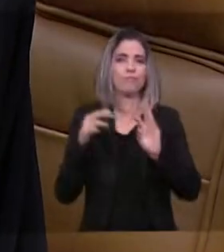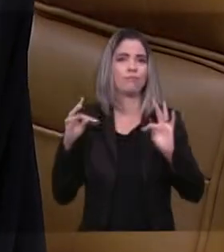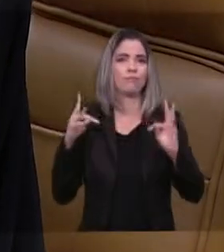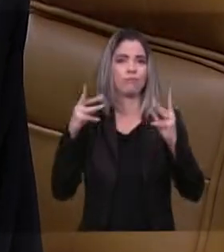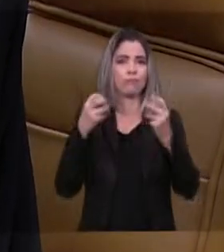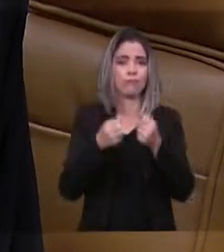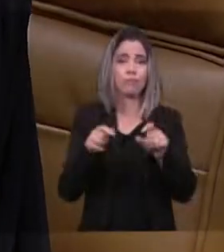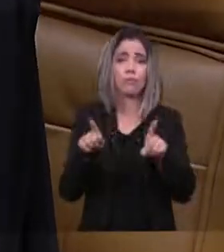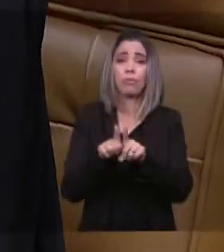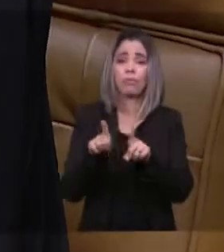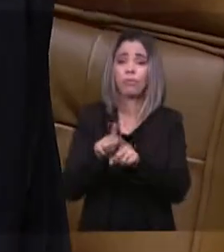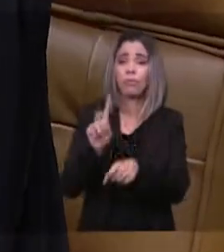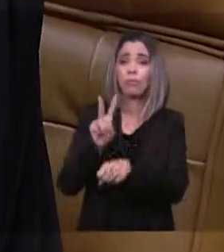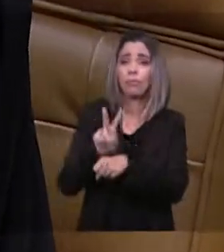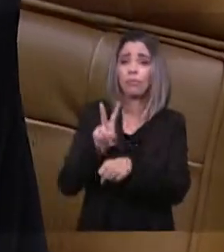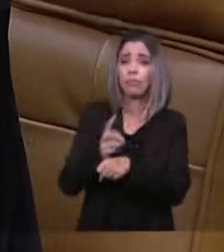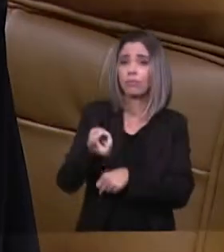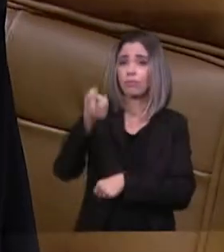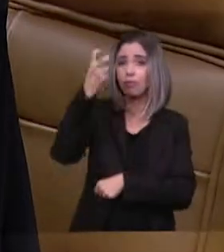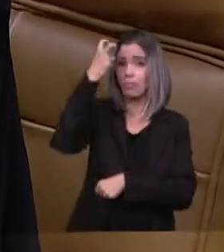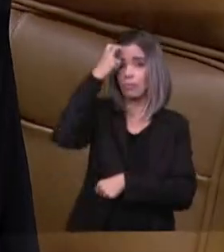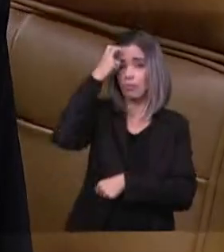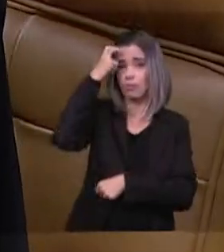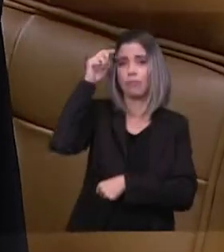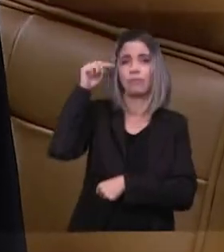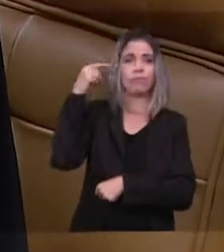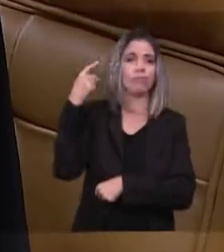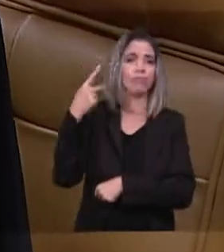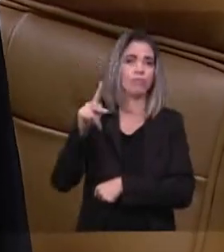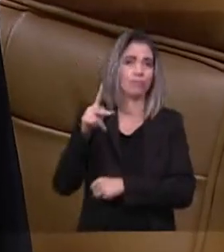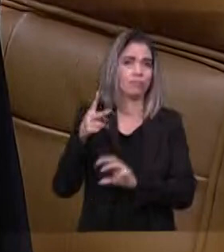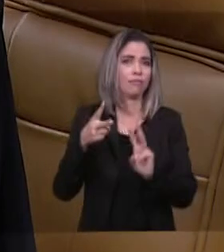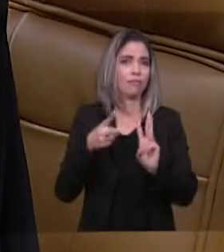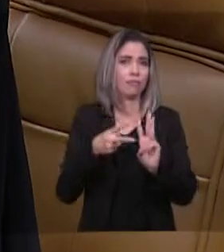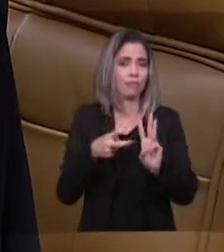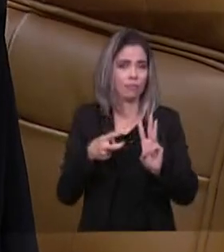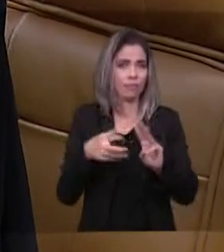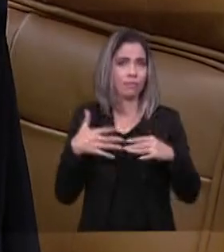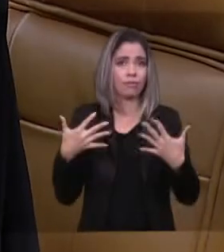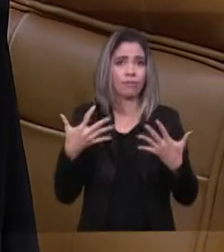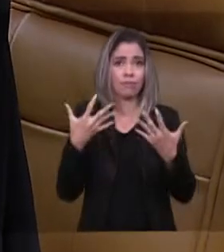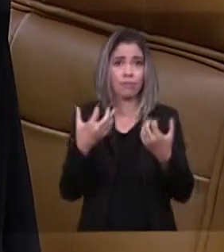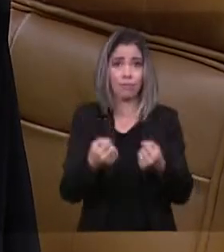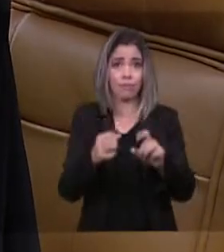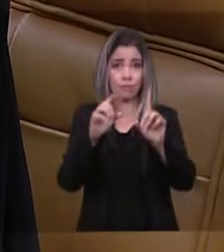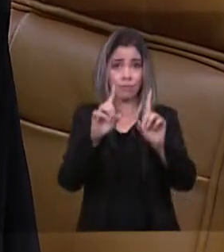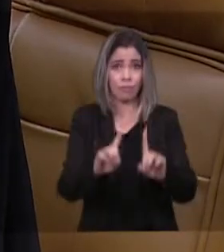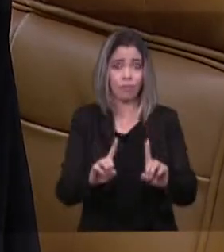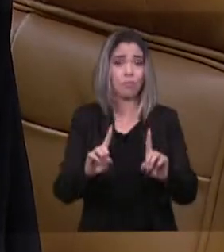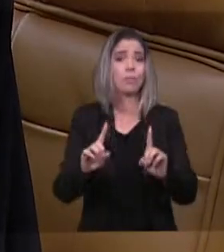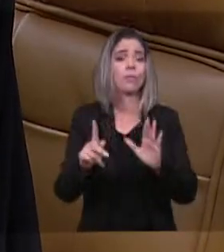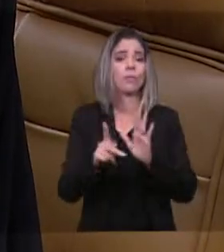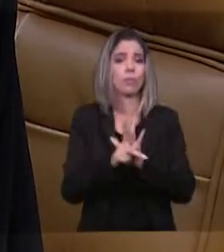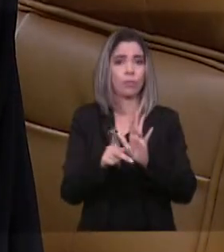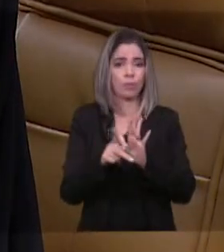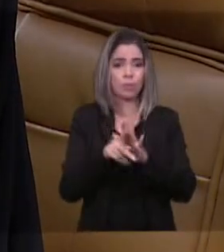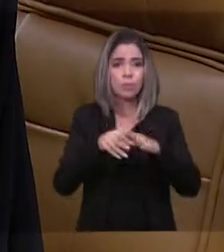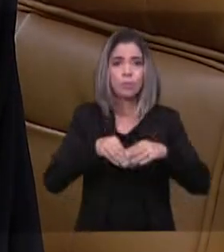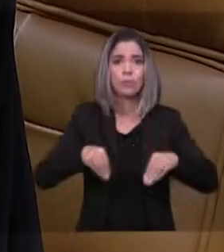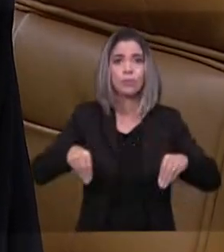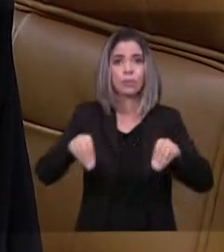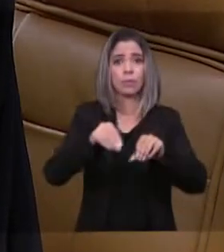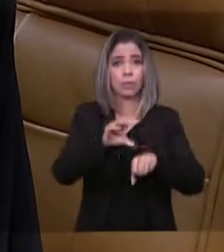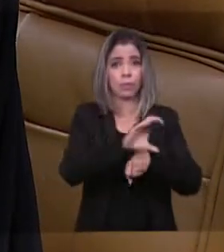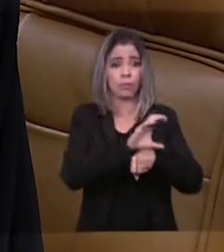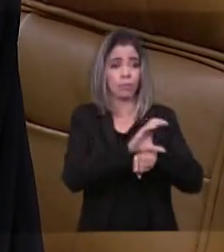modo a preservar a cultura dos nativos do país. Logo, ao reconhecer direitos originários sobre as terras, a